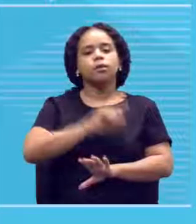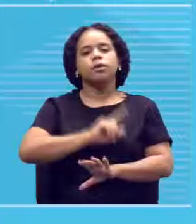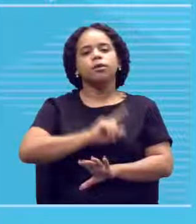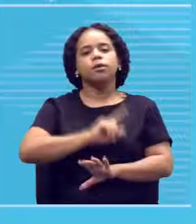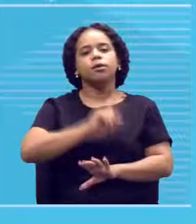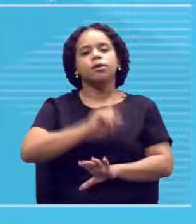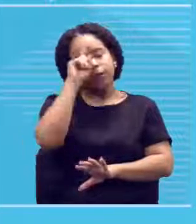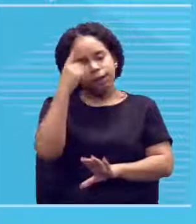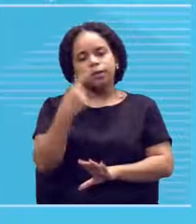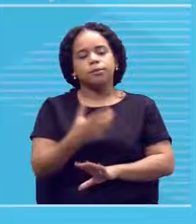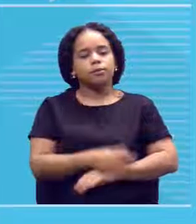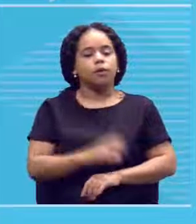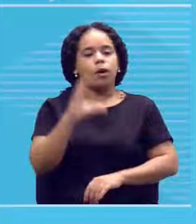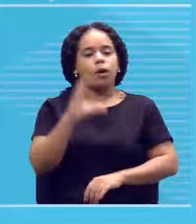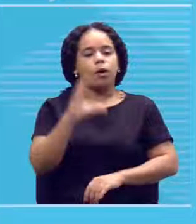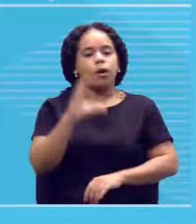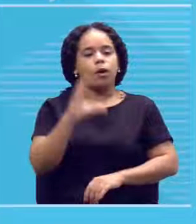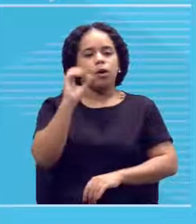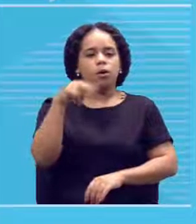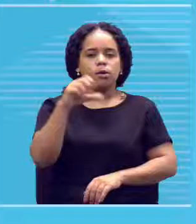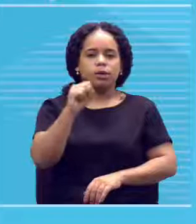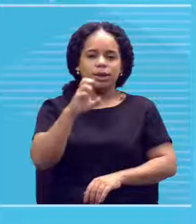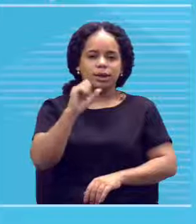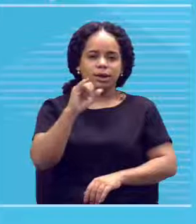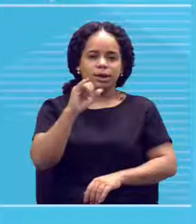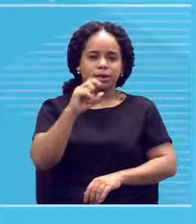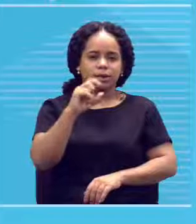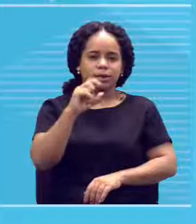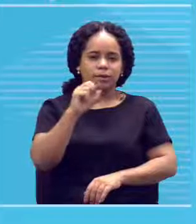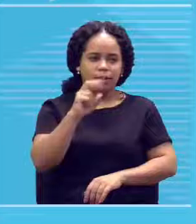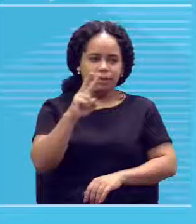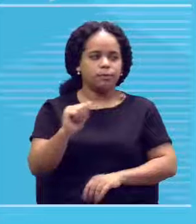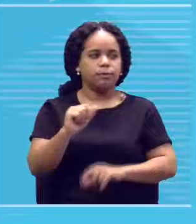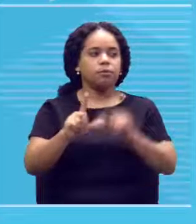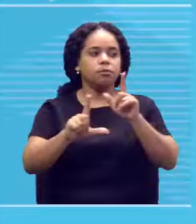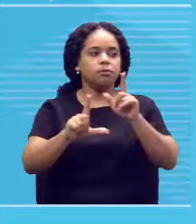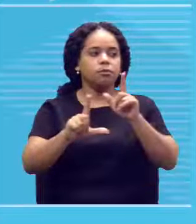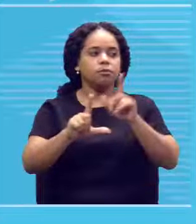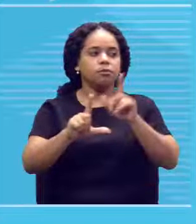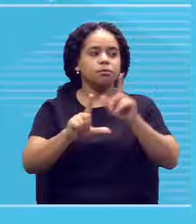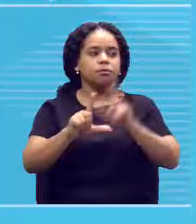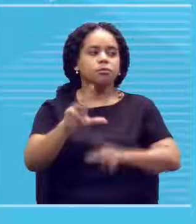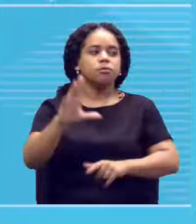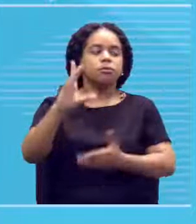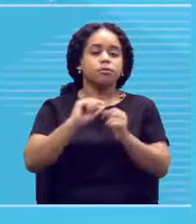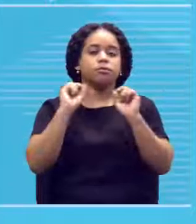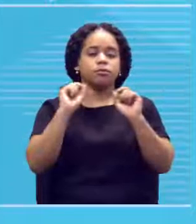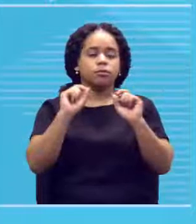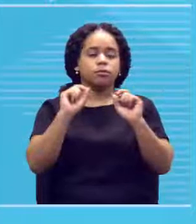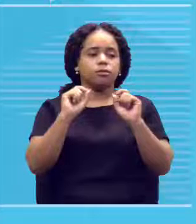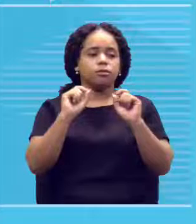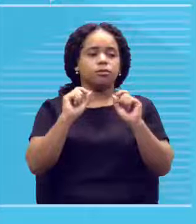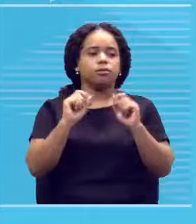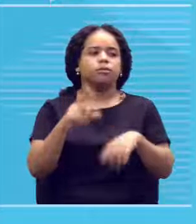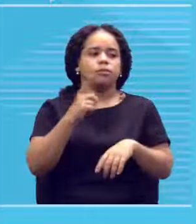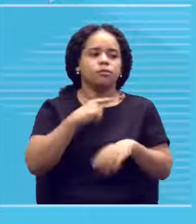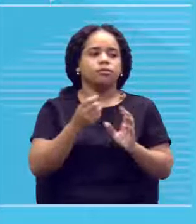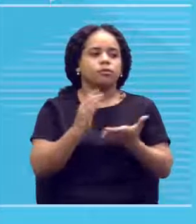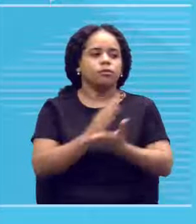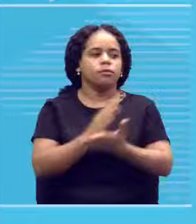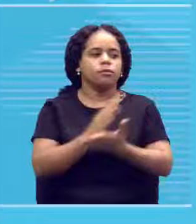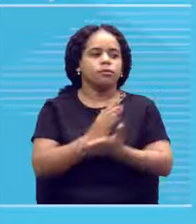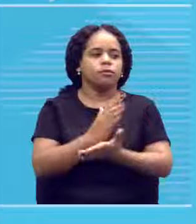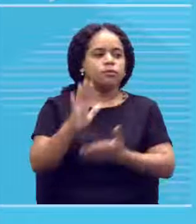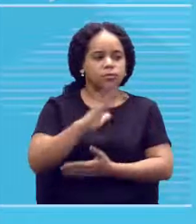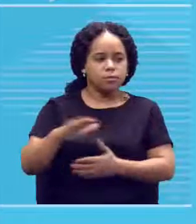concessiva na letra d de dado vai ficar assim ó uma boa parte das